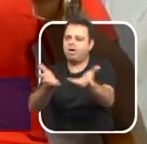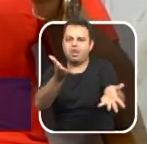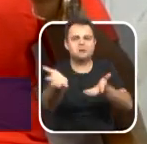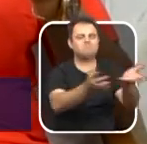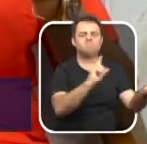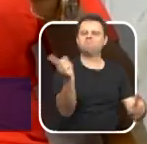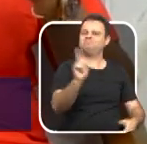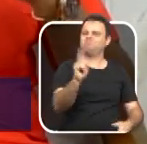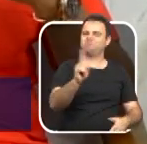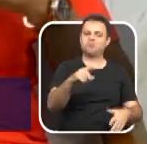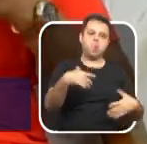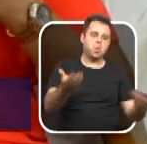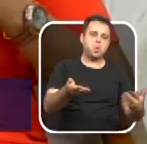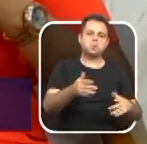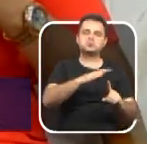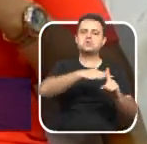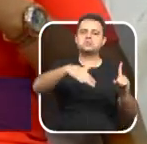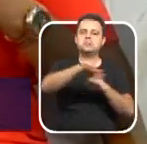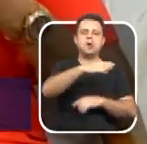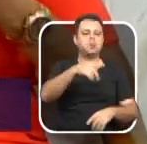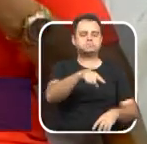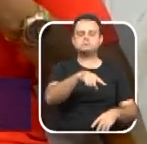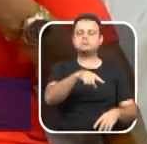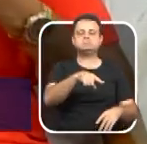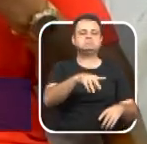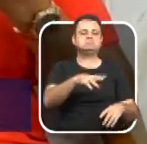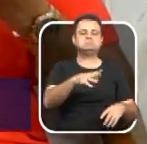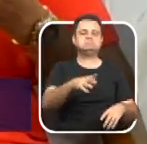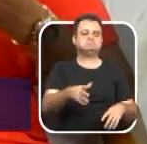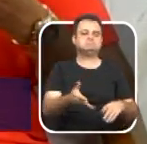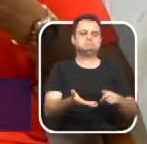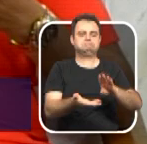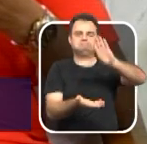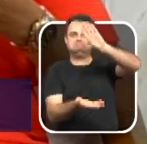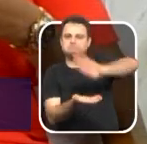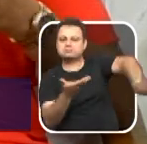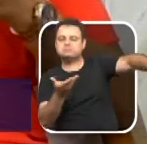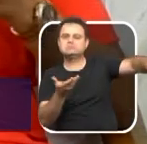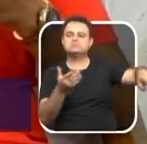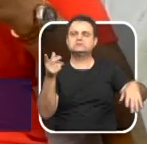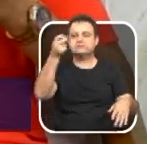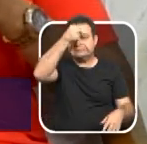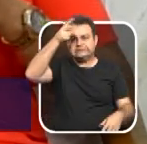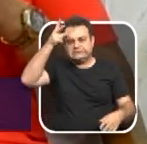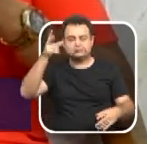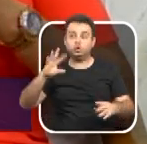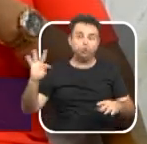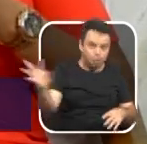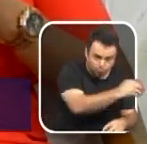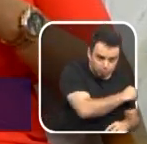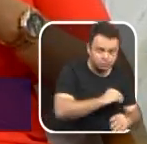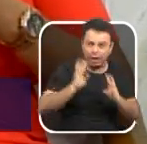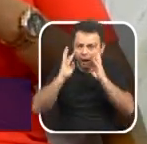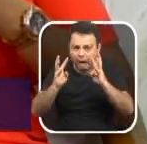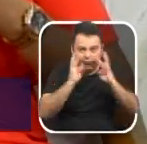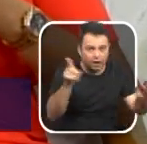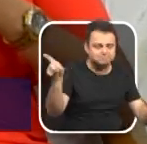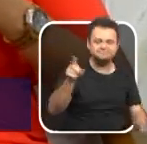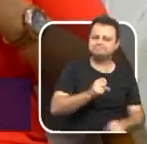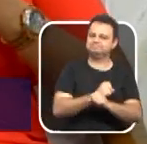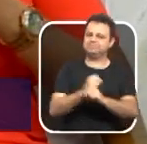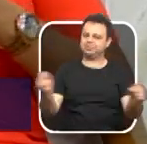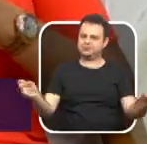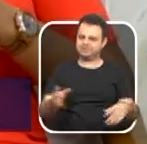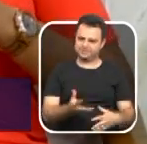é curto, né? Então, eu tive o conhecimento do Instituto Minhas Doses de Cura, logo que ele